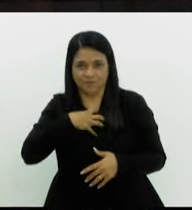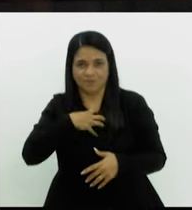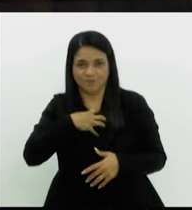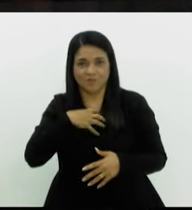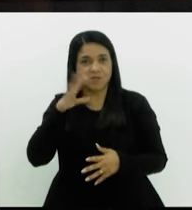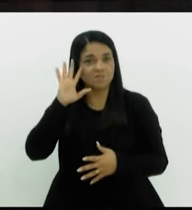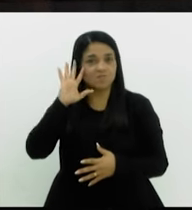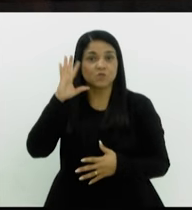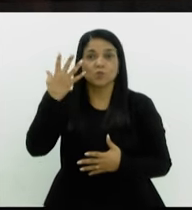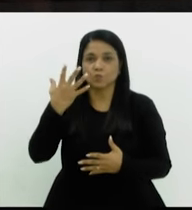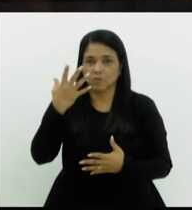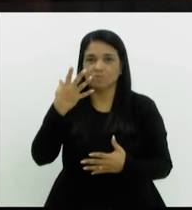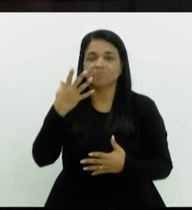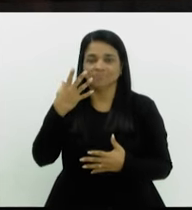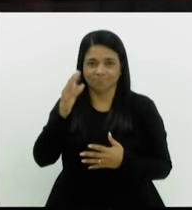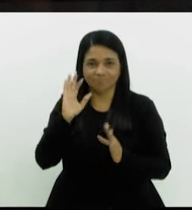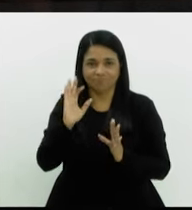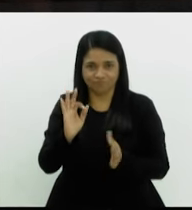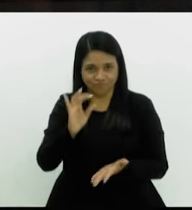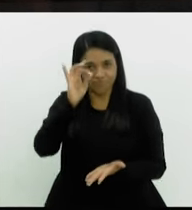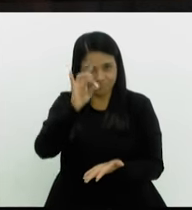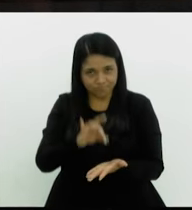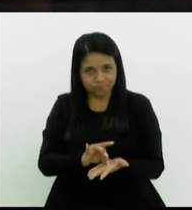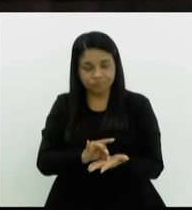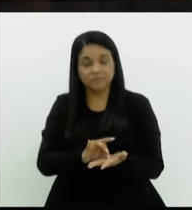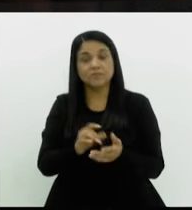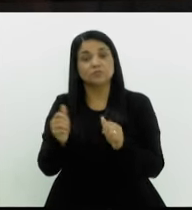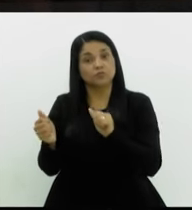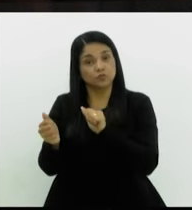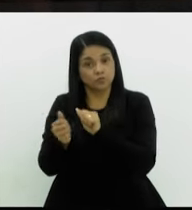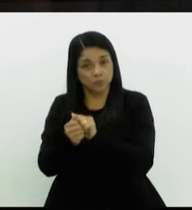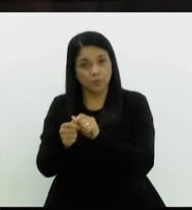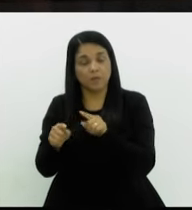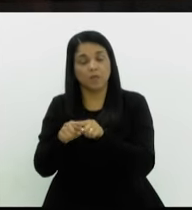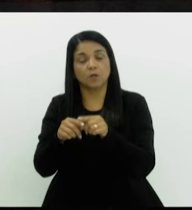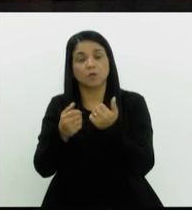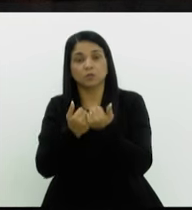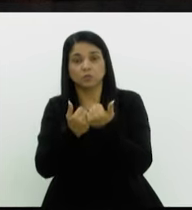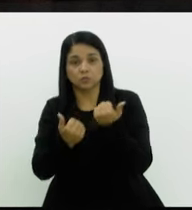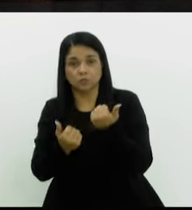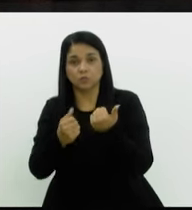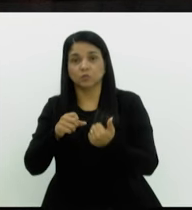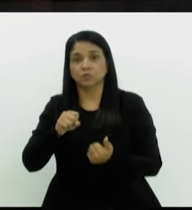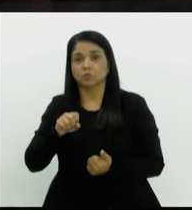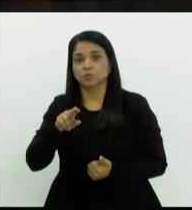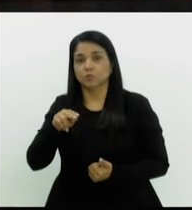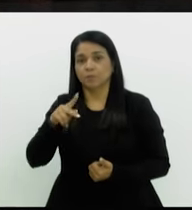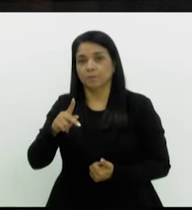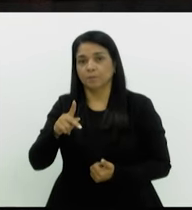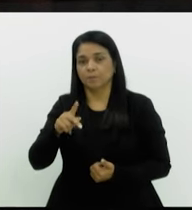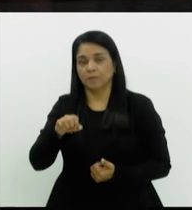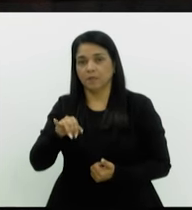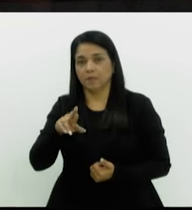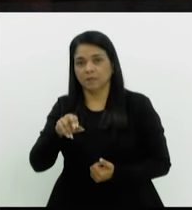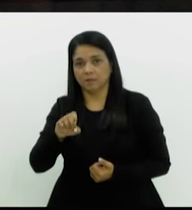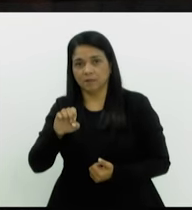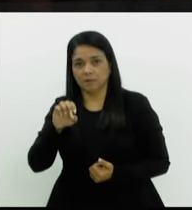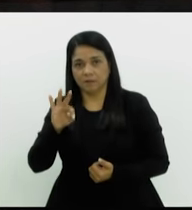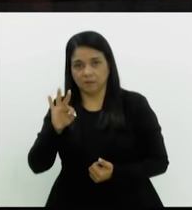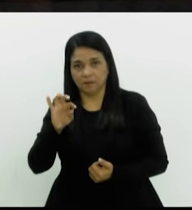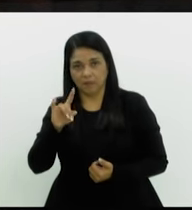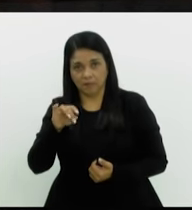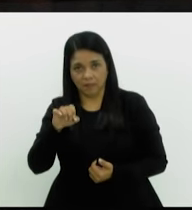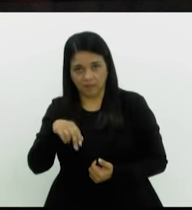será dada, porque também esteve conosco o superintendente regional representando o Ministério